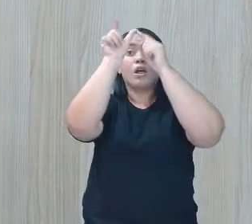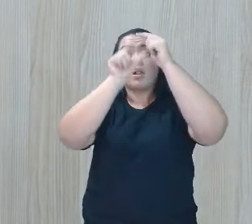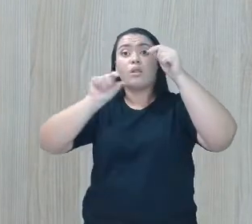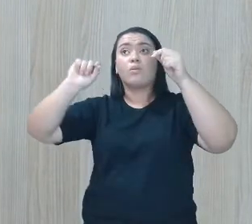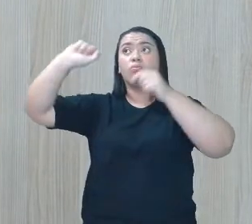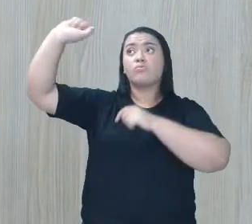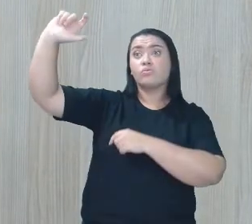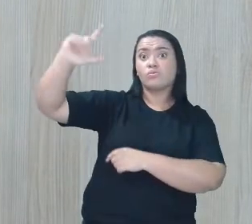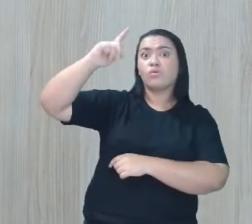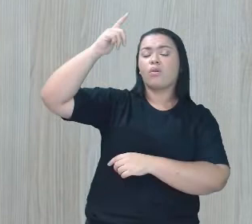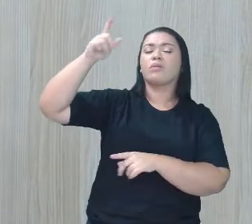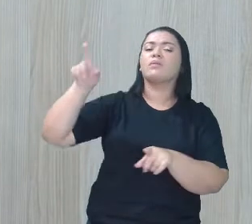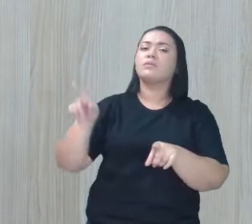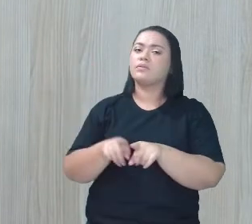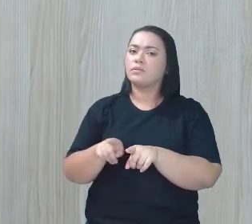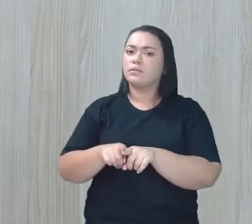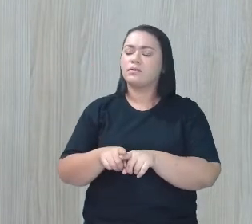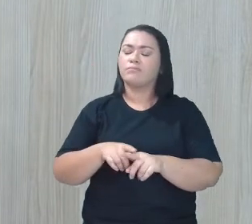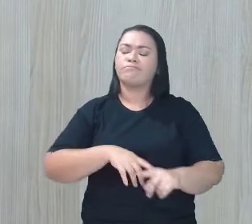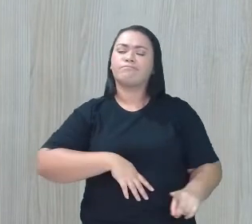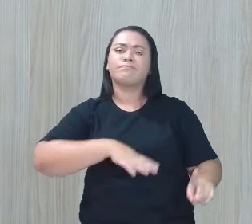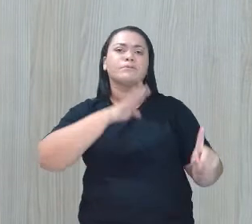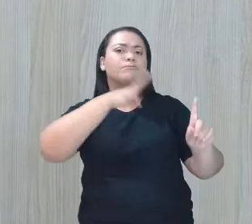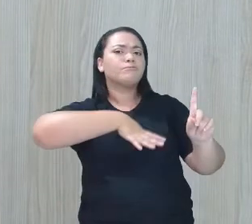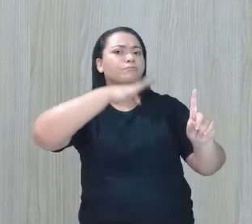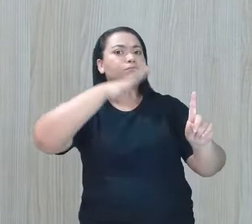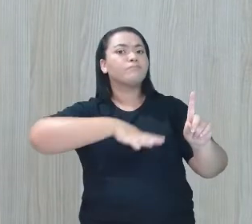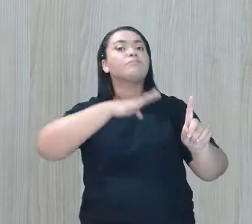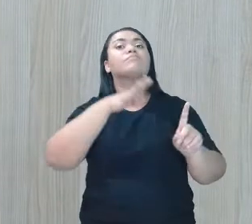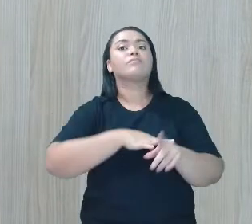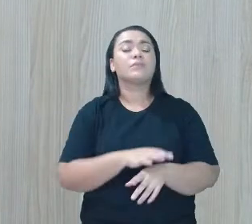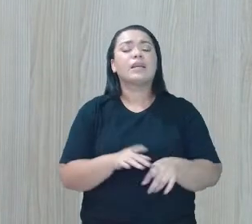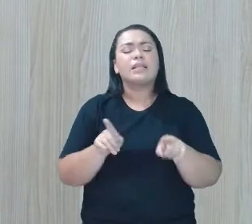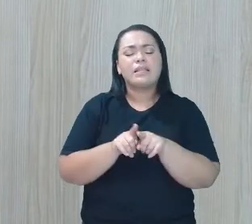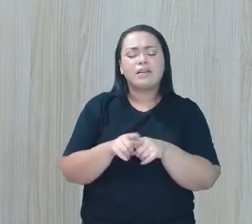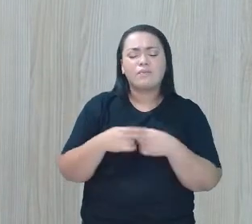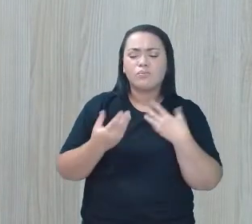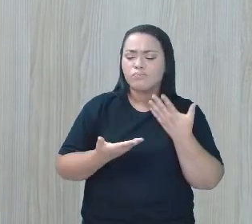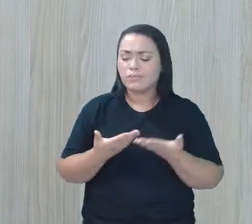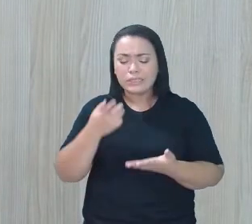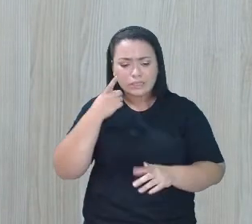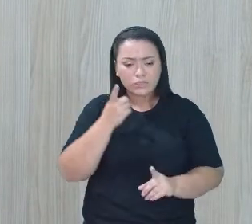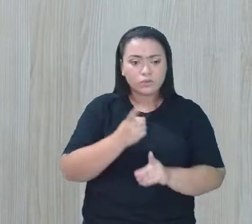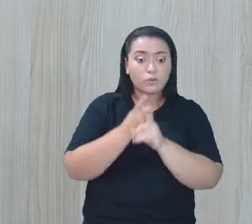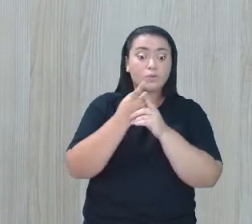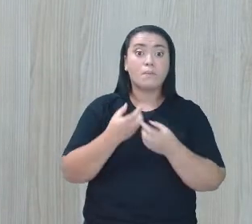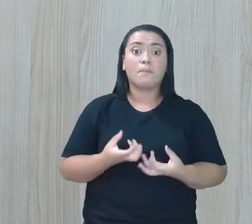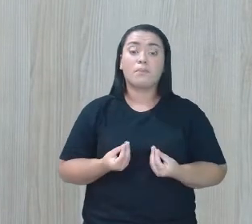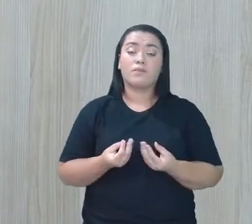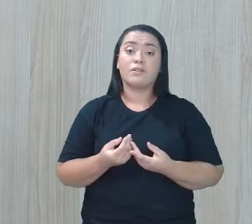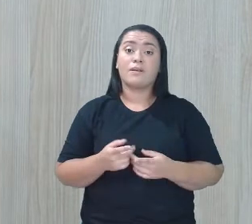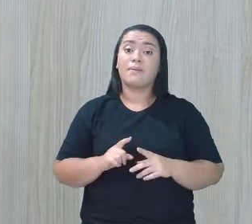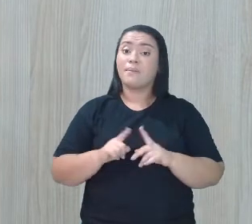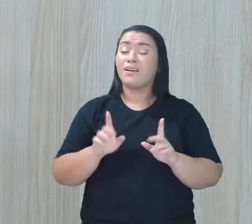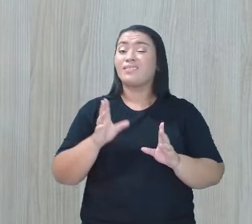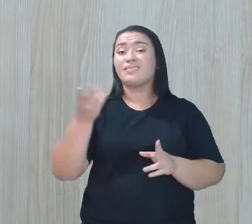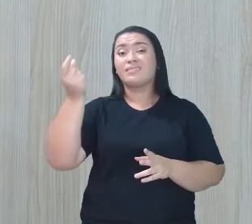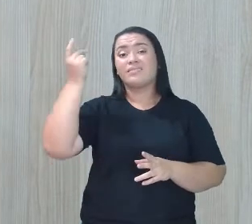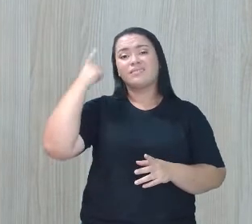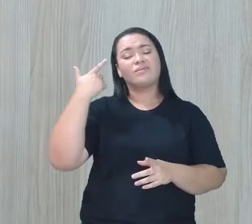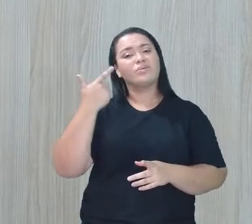e começaram a ter uma certa adoração. E também procurar descobrir muitas coisas, só que eles não tinham os